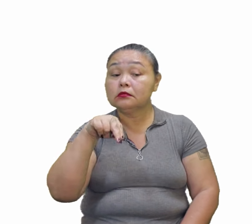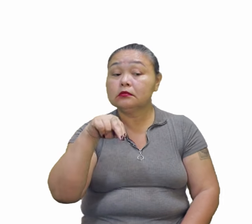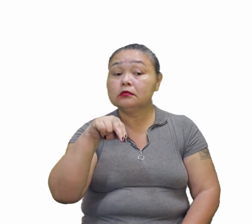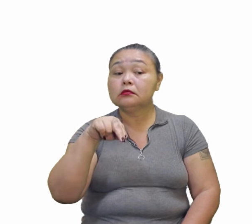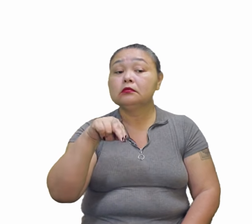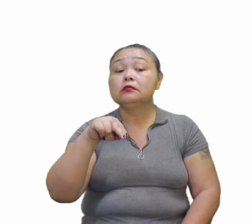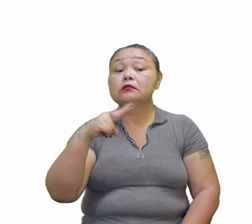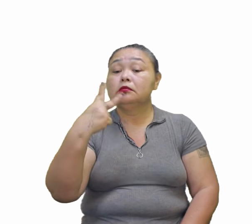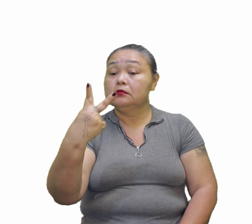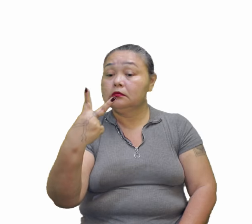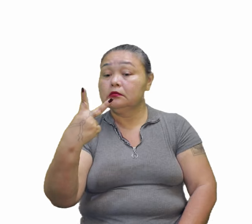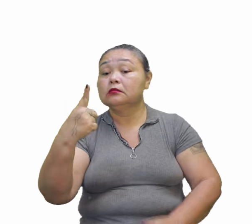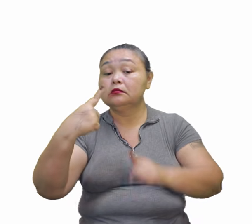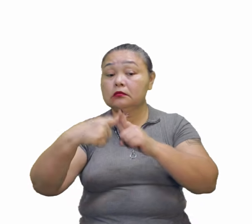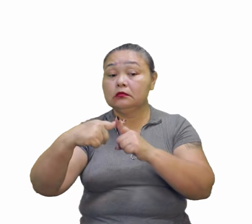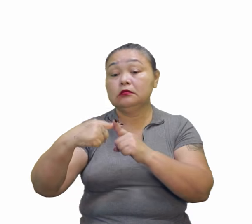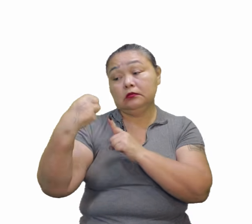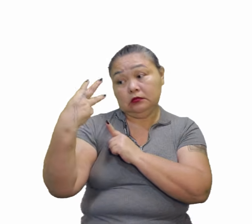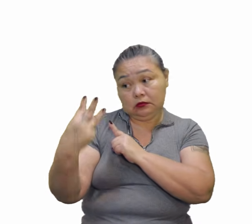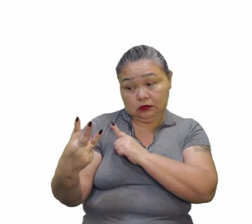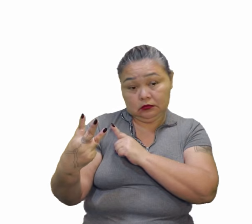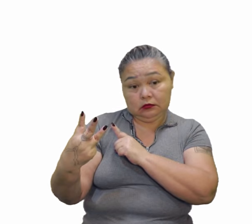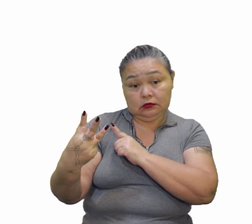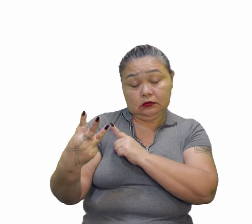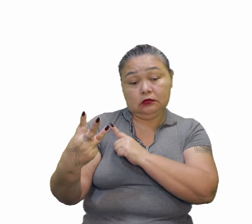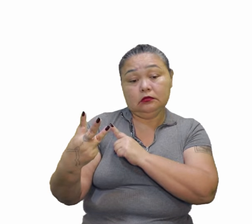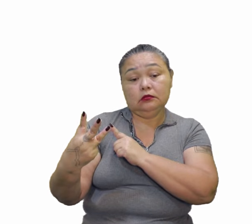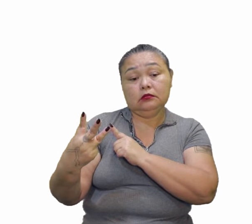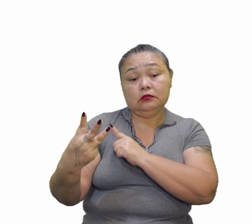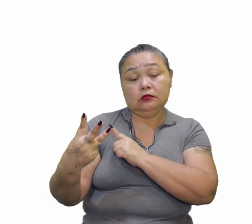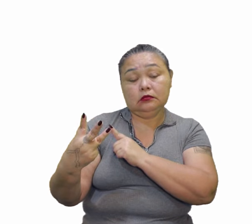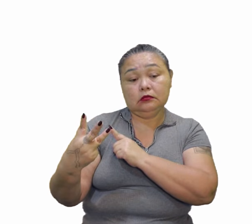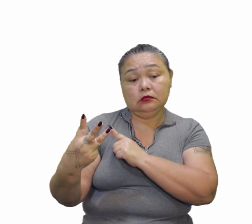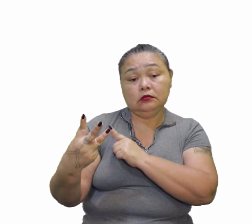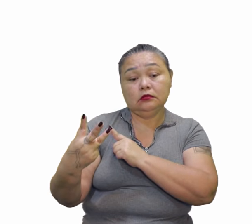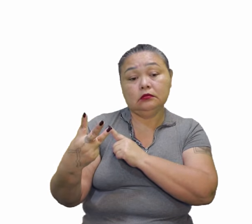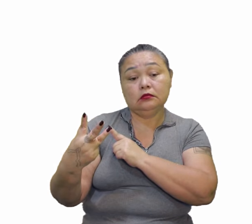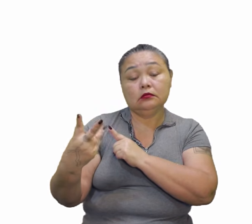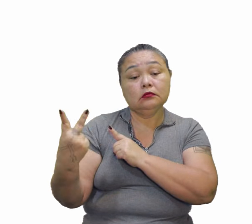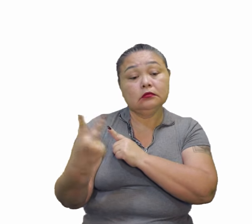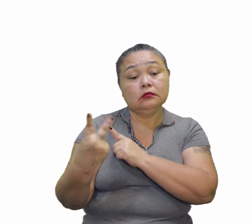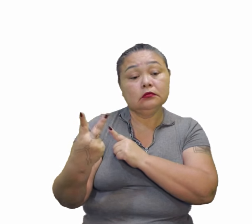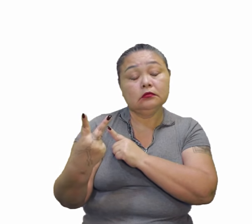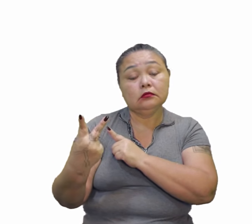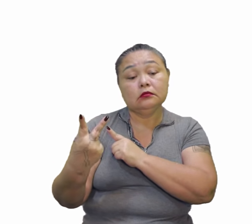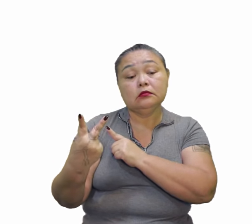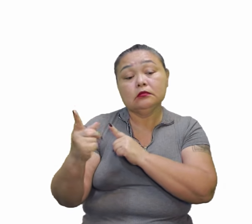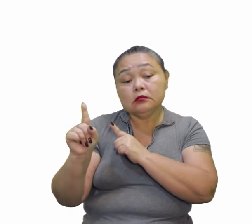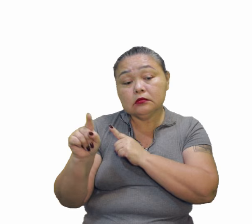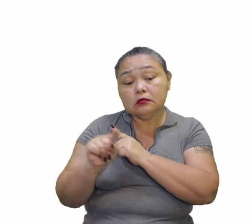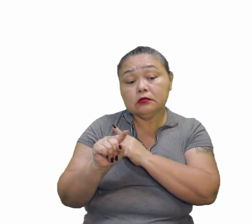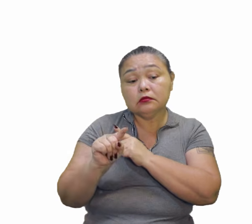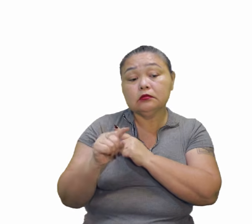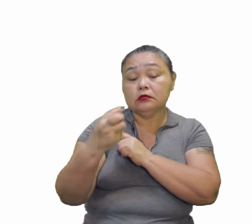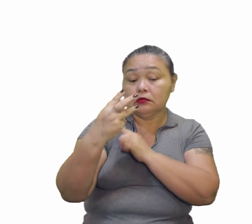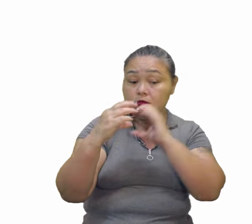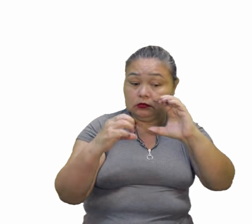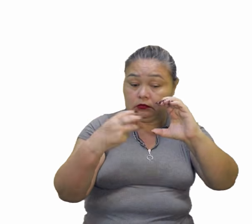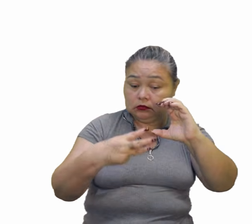tenho o quê? 2 vezes N, que é 3. Multiplicando para acertar aqui, vai ficar